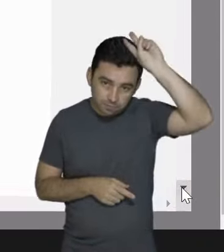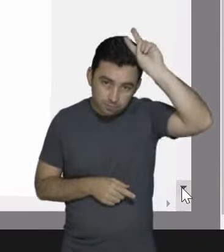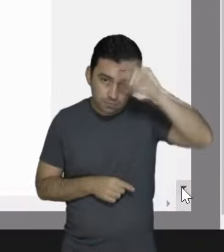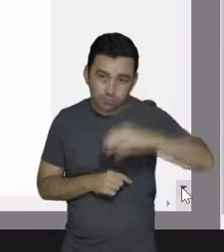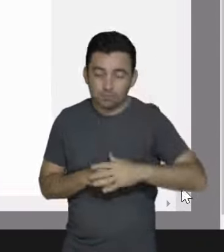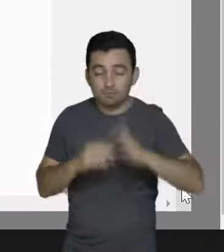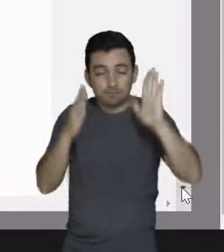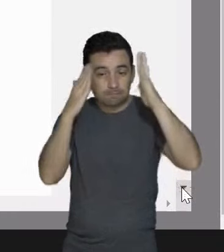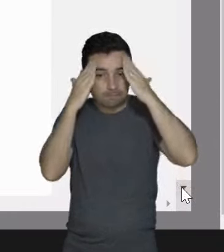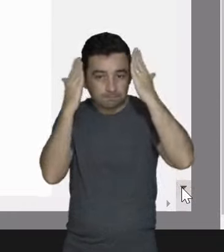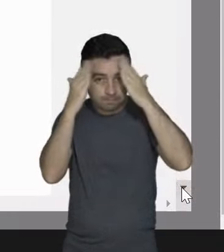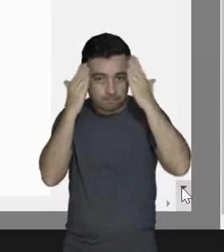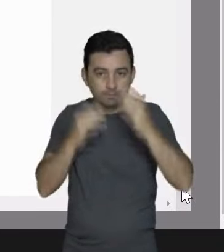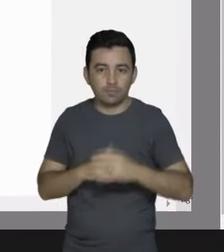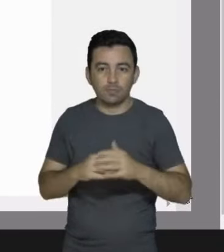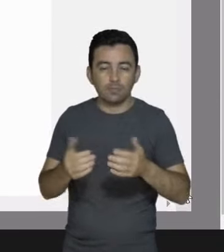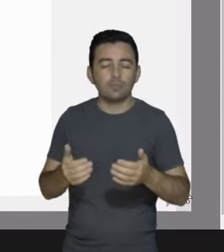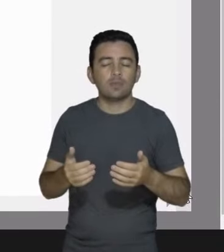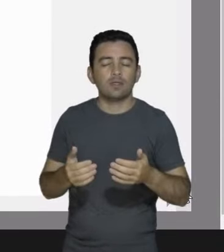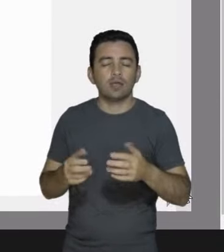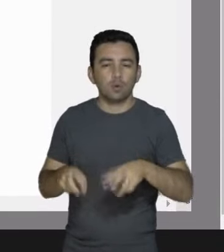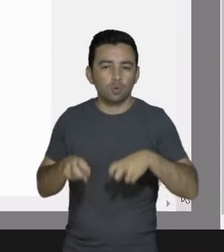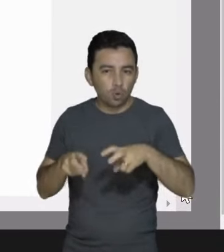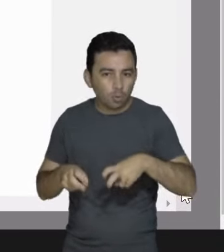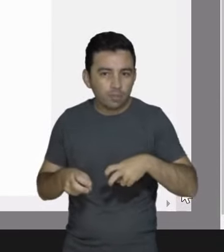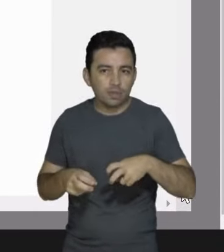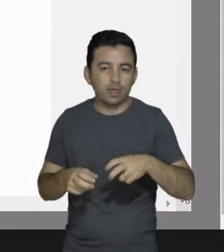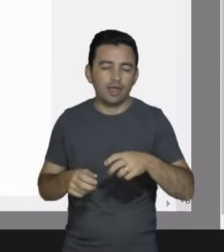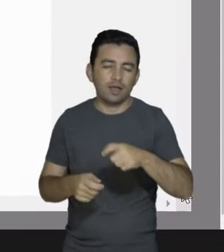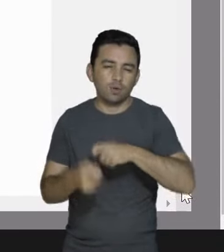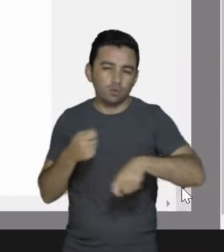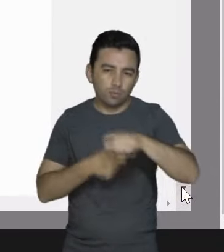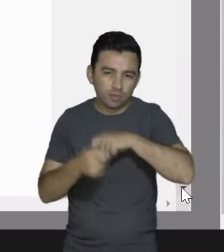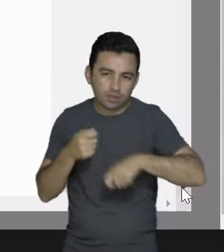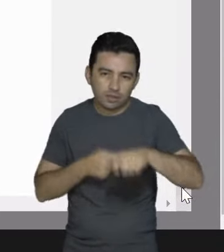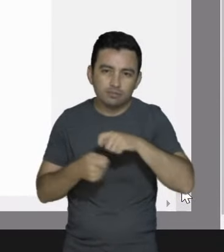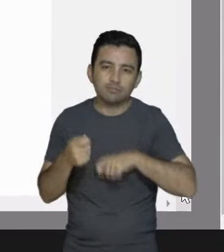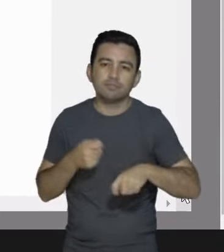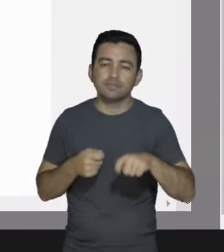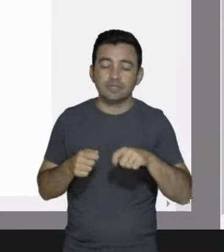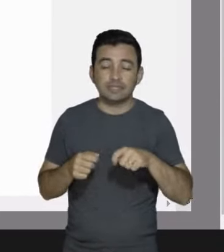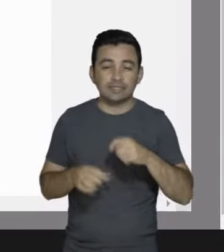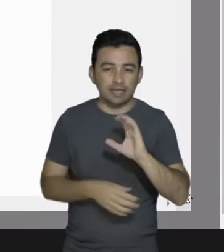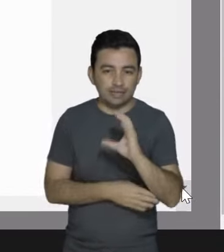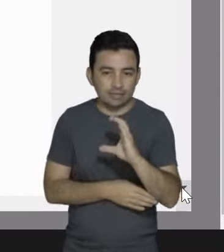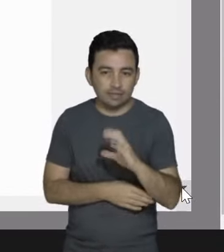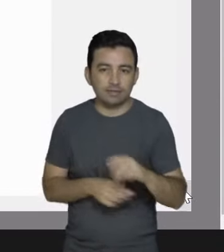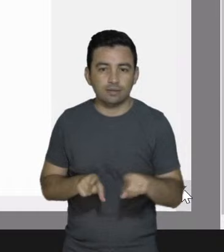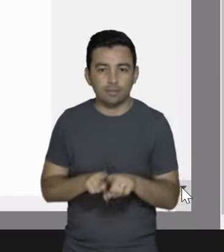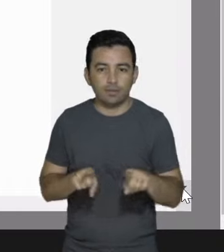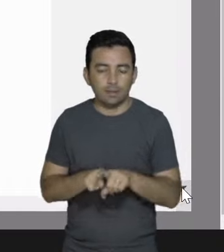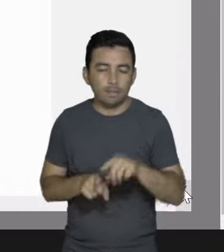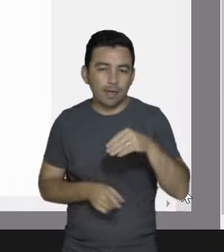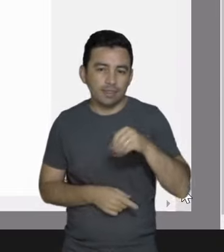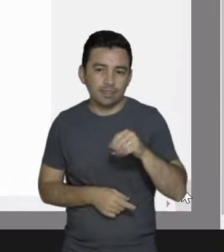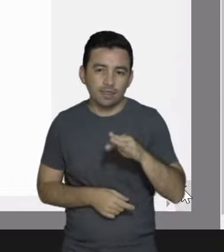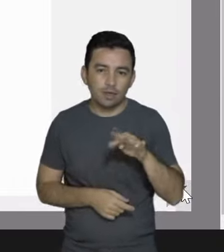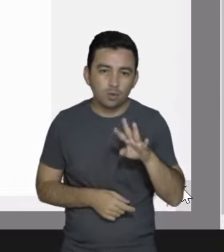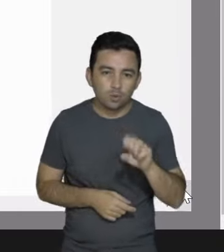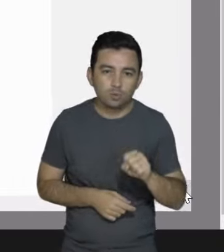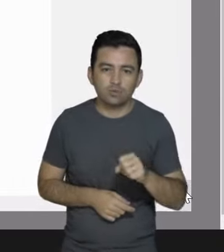Milton schiffer começando economia Ciência Tecnologia Minas e energia Deputado Mateus cadorin Deputado Fabiano da Luz